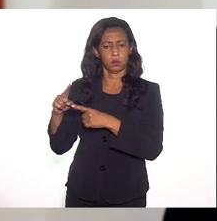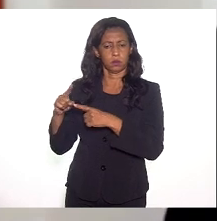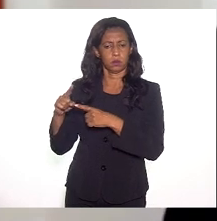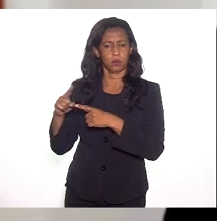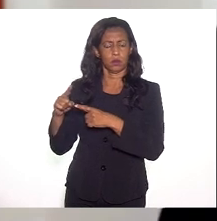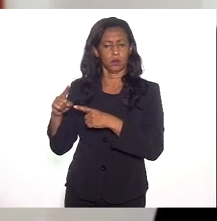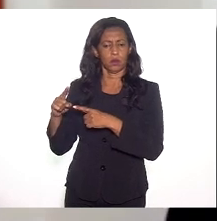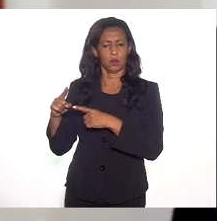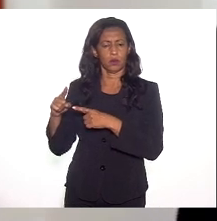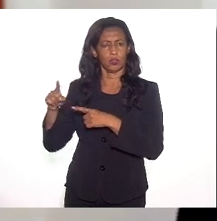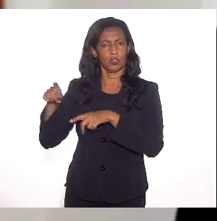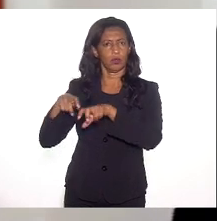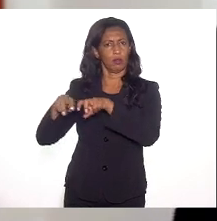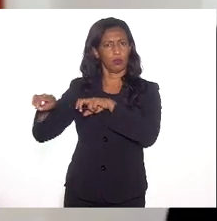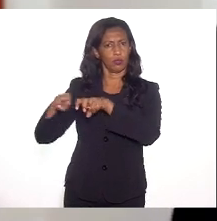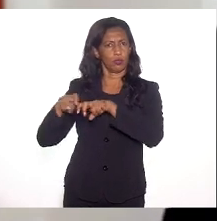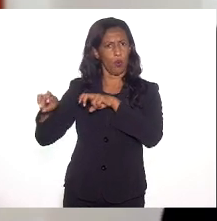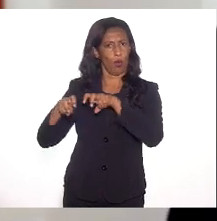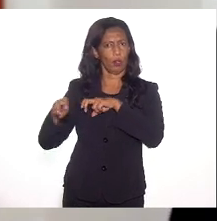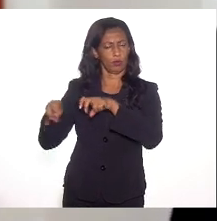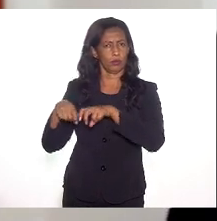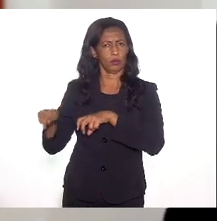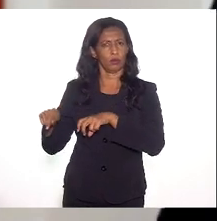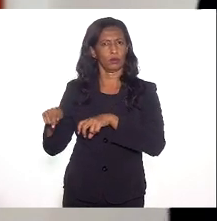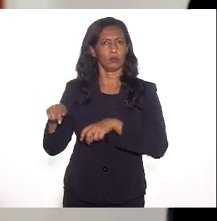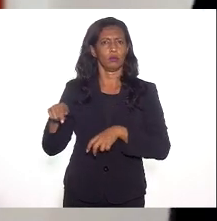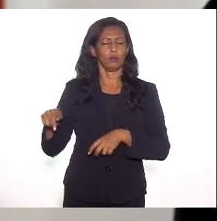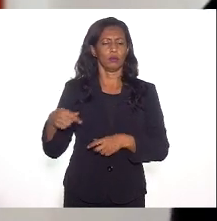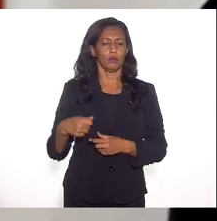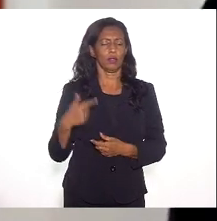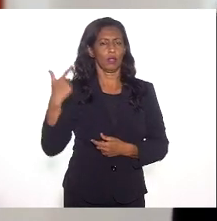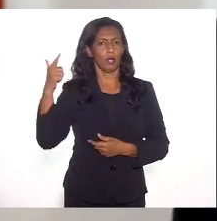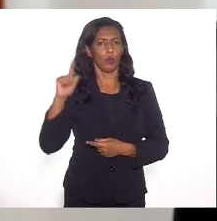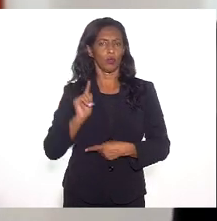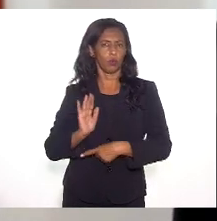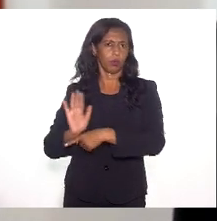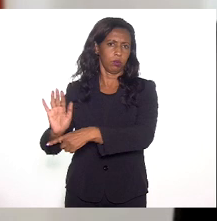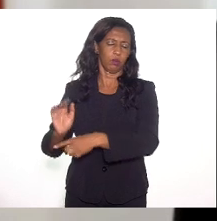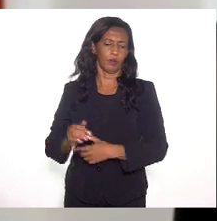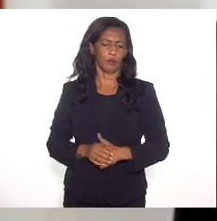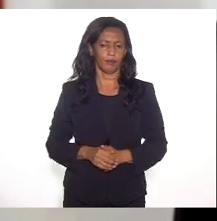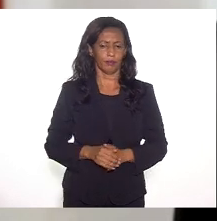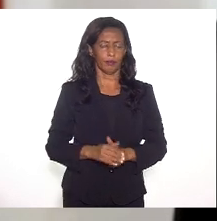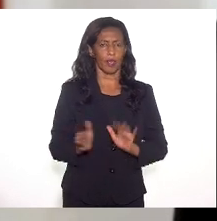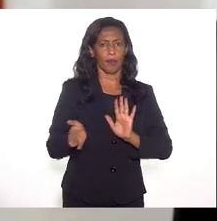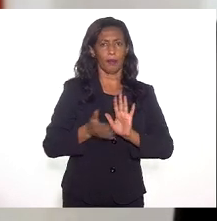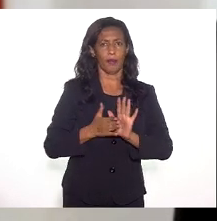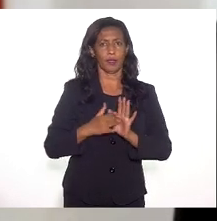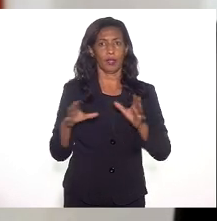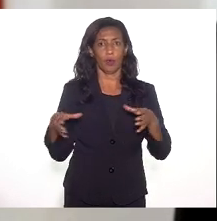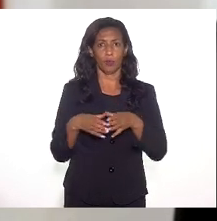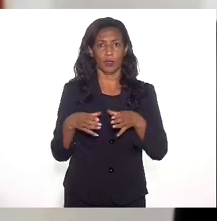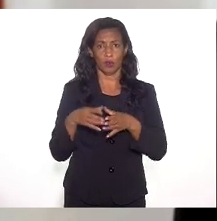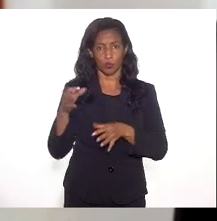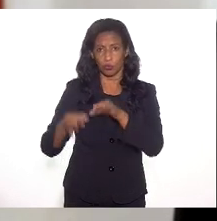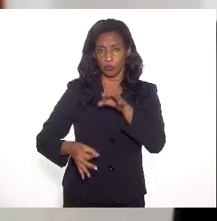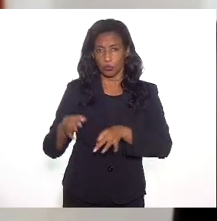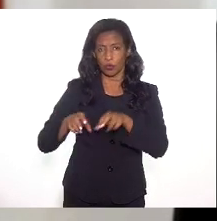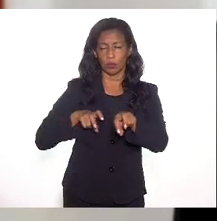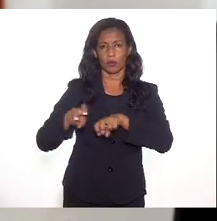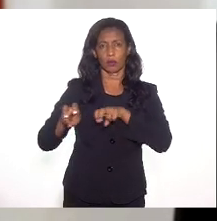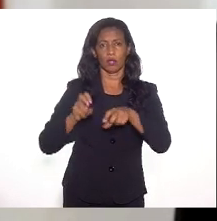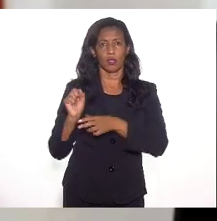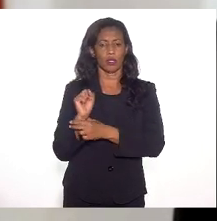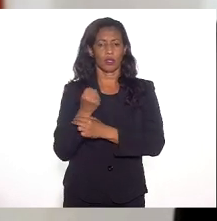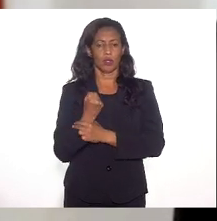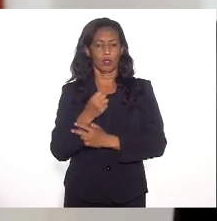irregular de passageiros no estado do Rio de Janeiro. Dá outras providências. Pendente de pareceres das comissões de Constituição e Justiça, de Transporte, Segurança e